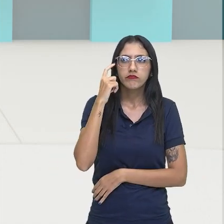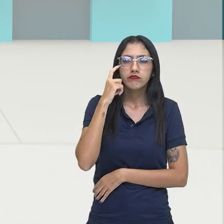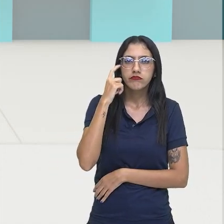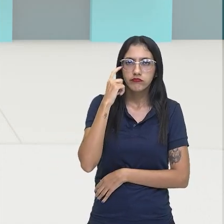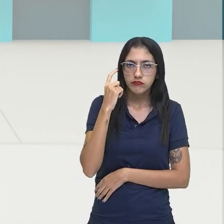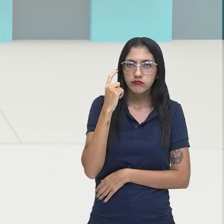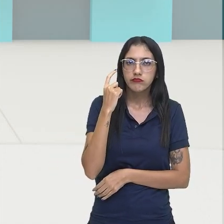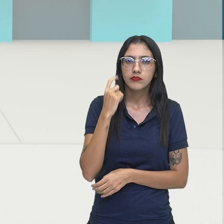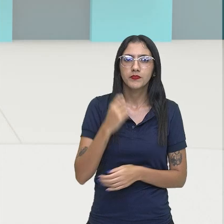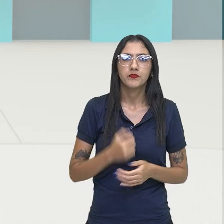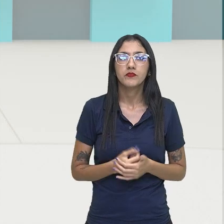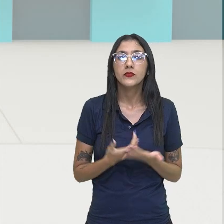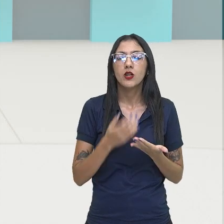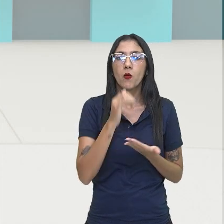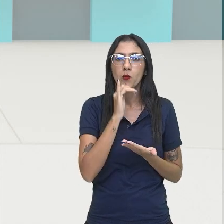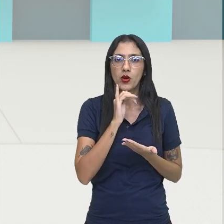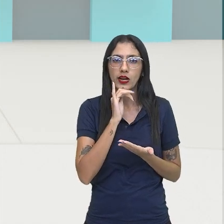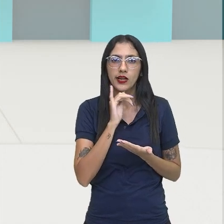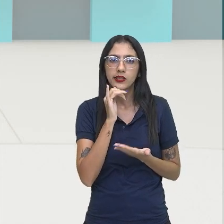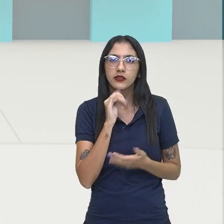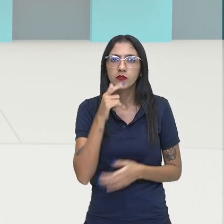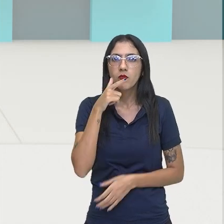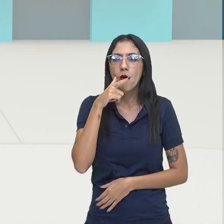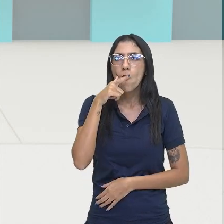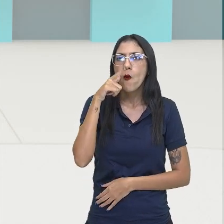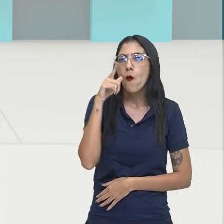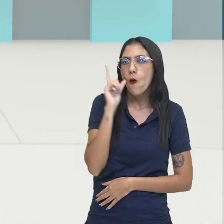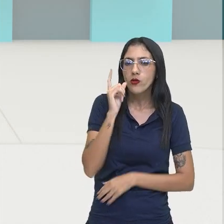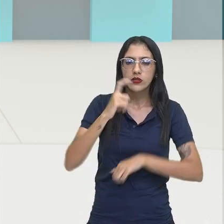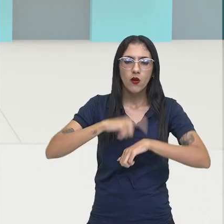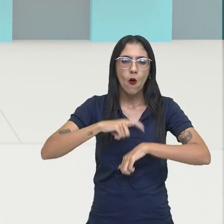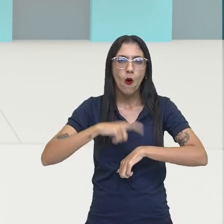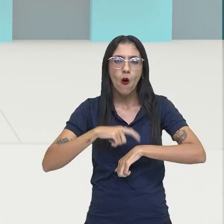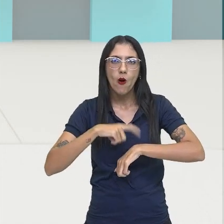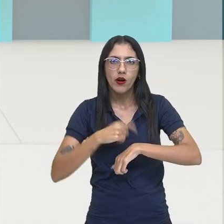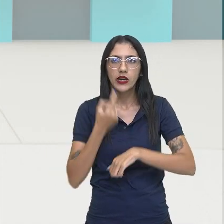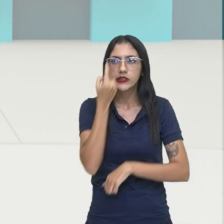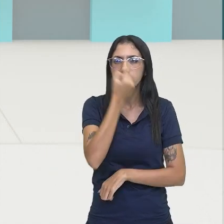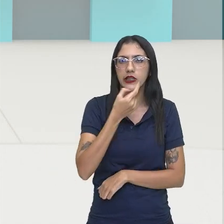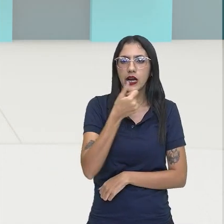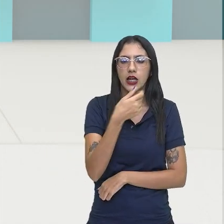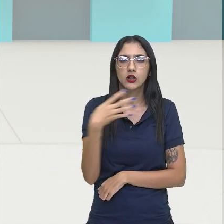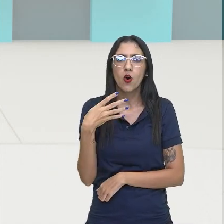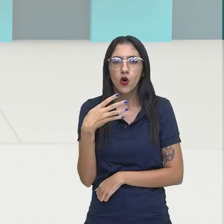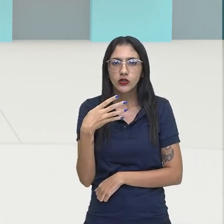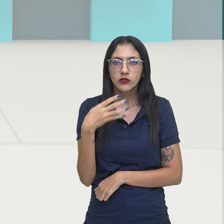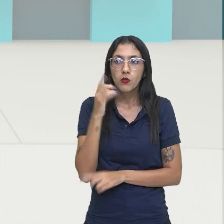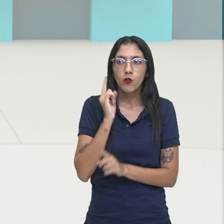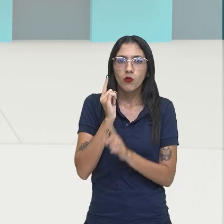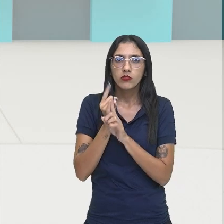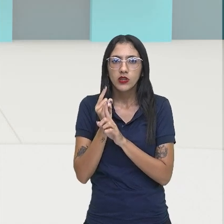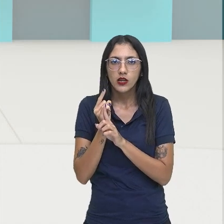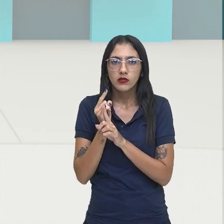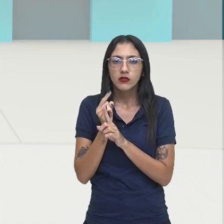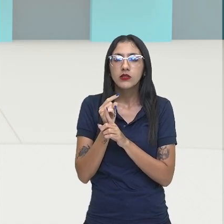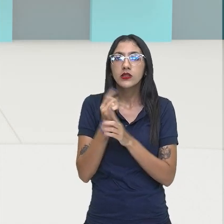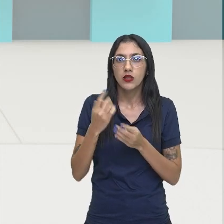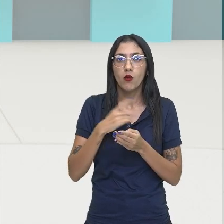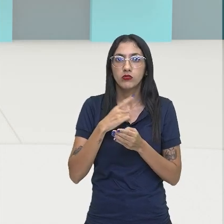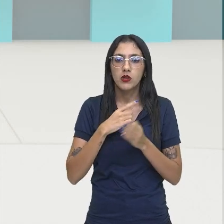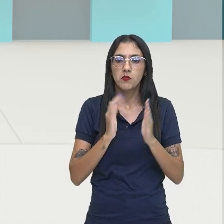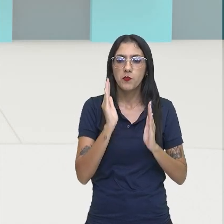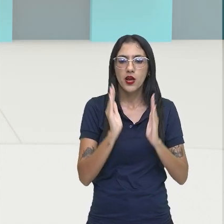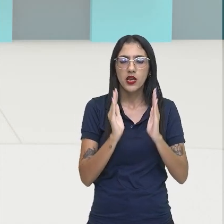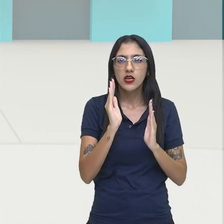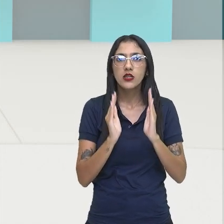psicológico. Se eu falo, por exemplo, ontem, às 14 horas, eu encontrei meu ex, eu estou o quê? Cronometrando,